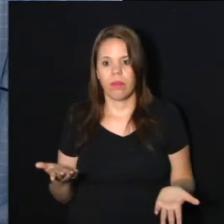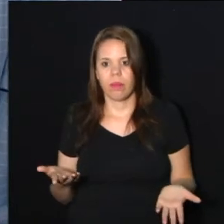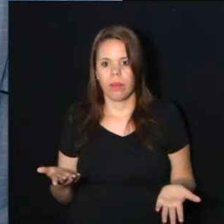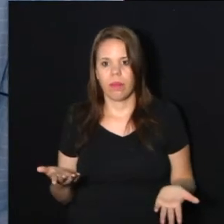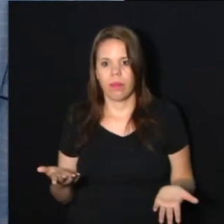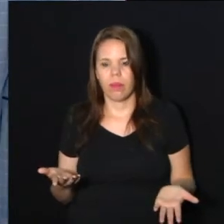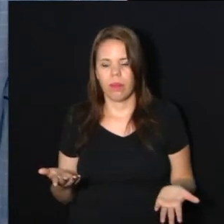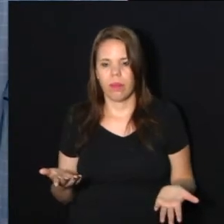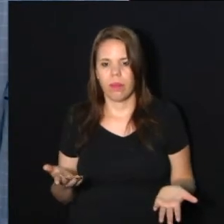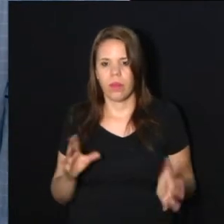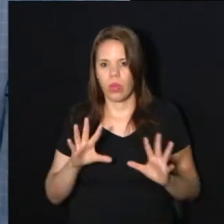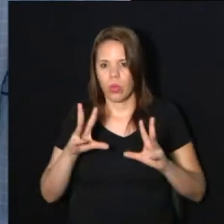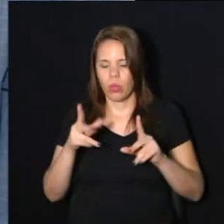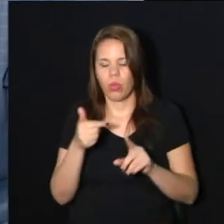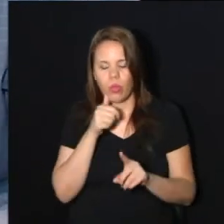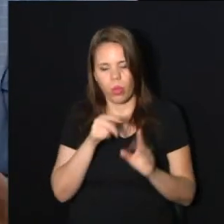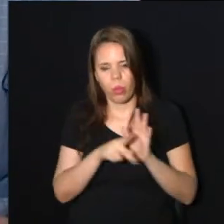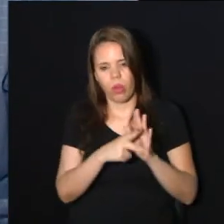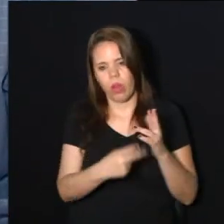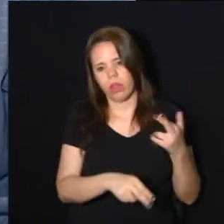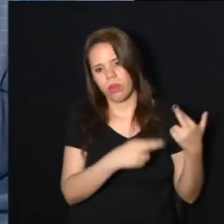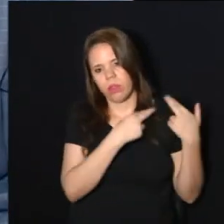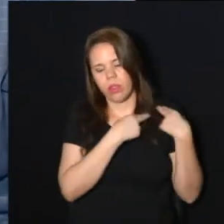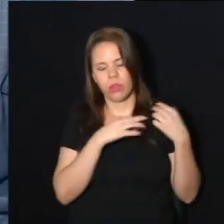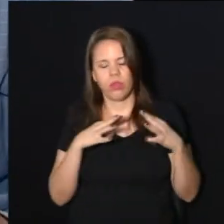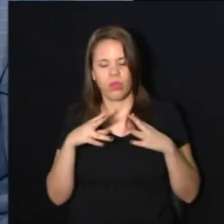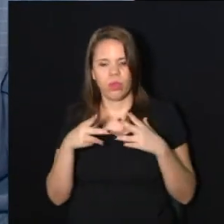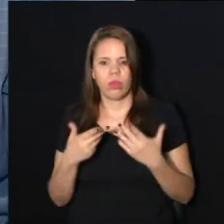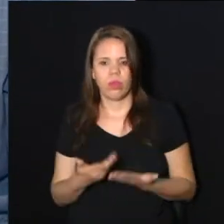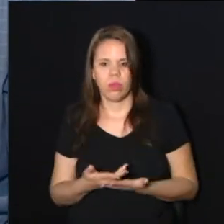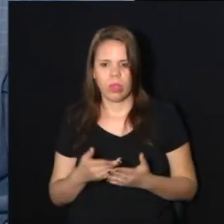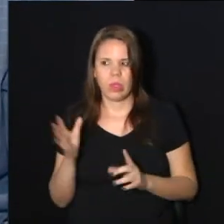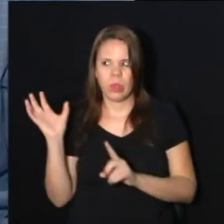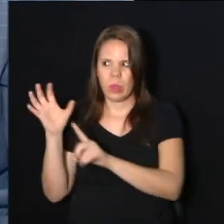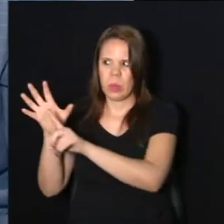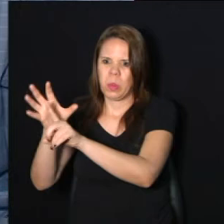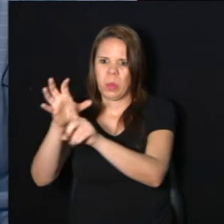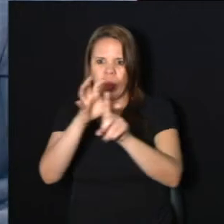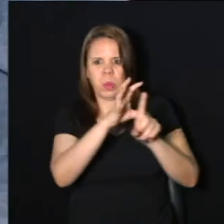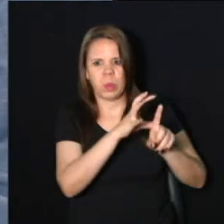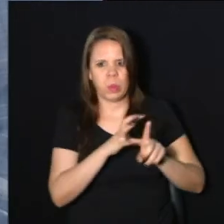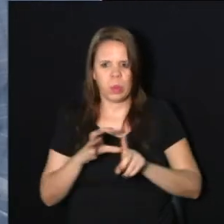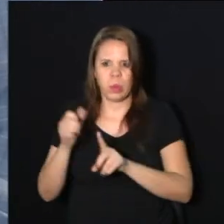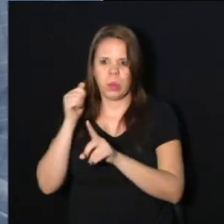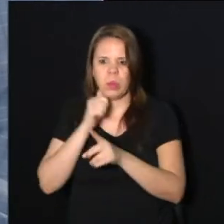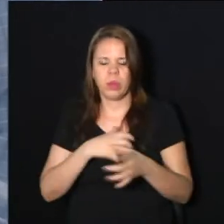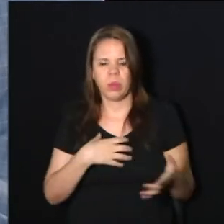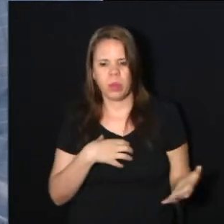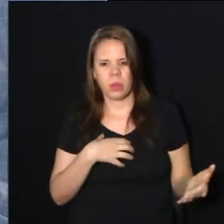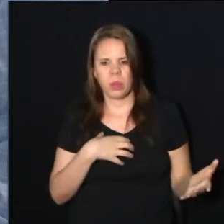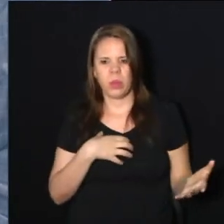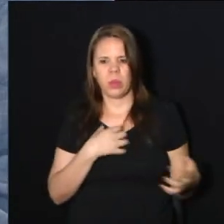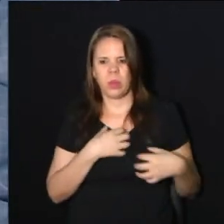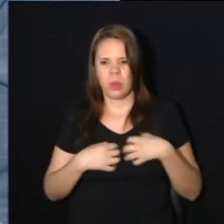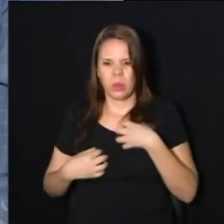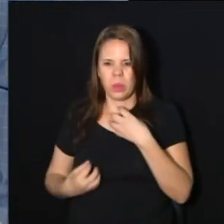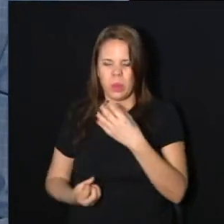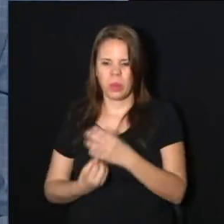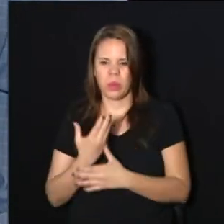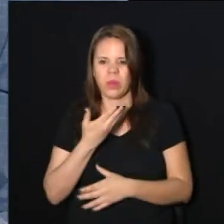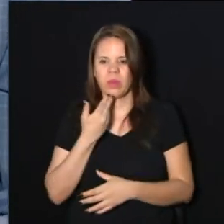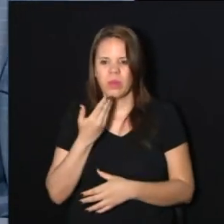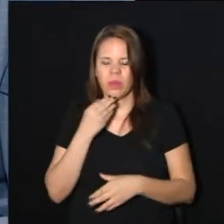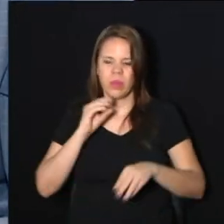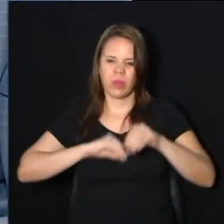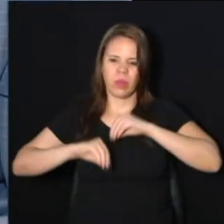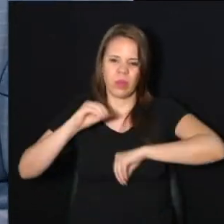em torno da mulher. Não é? E com todas essas pressões, ela vai ser mais suscetível.